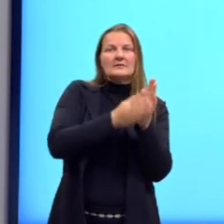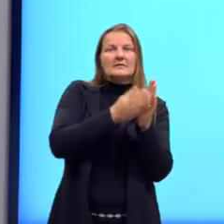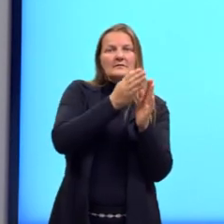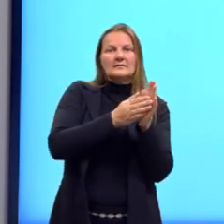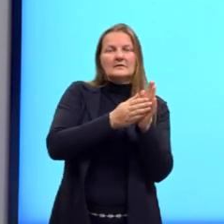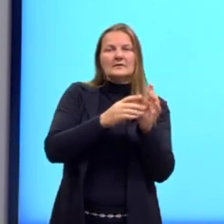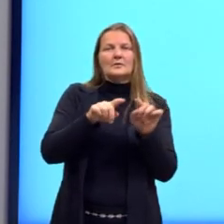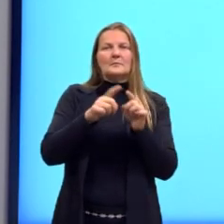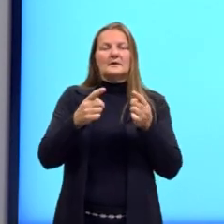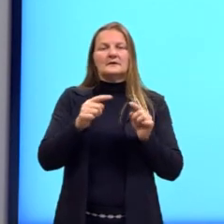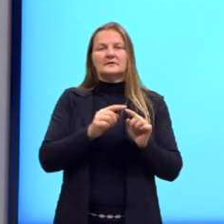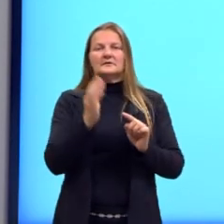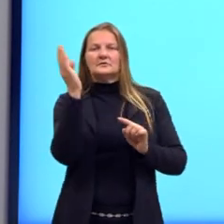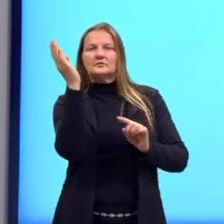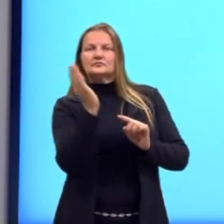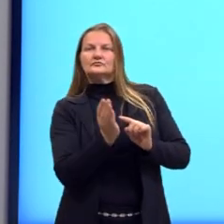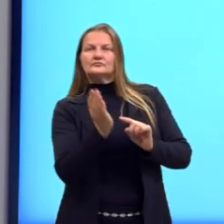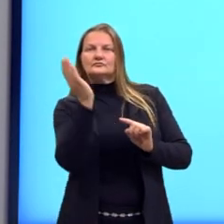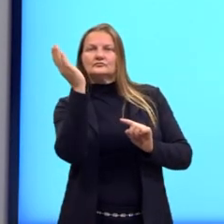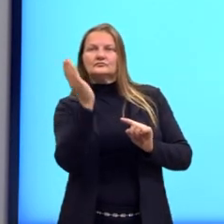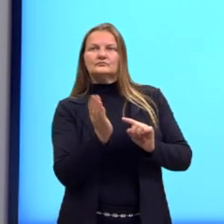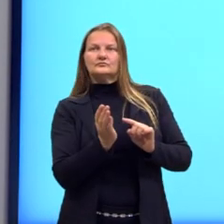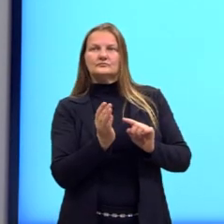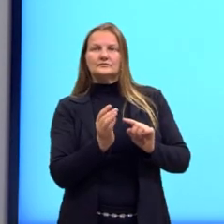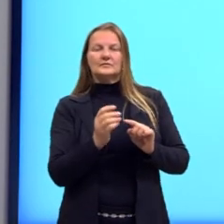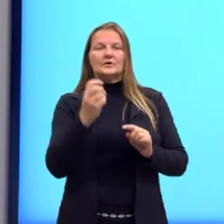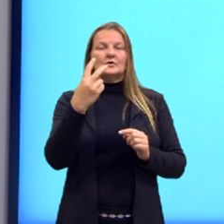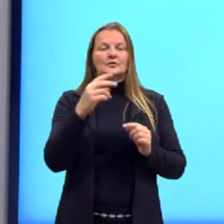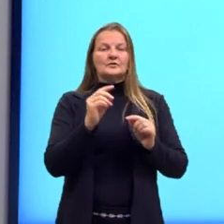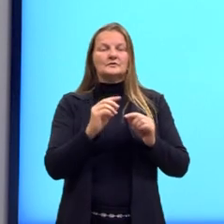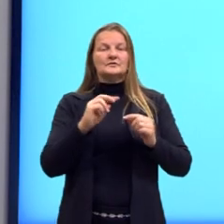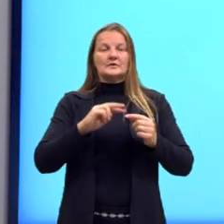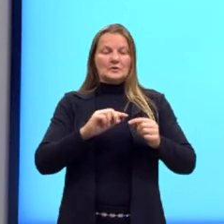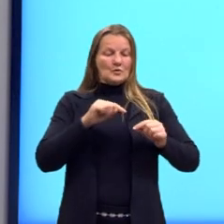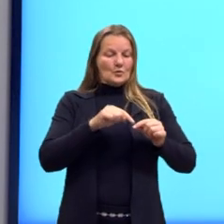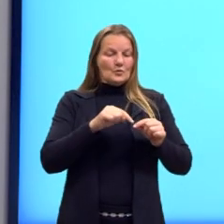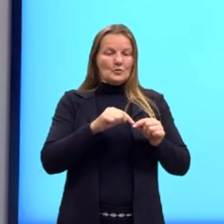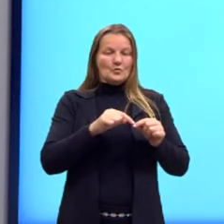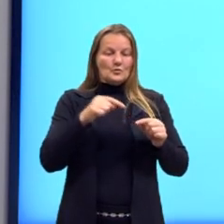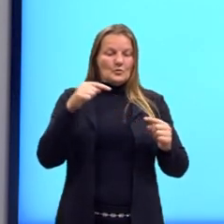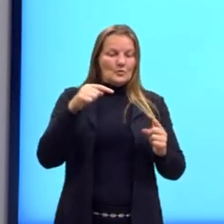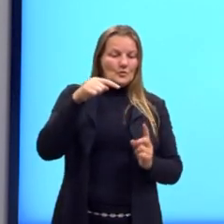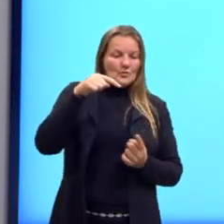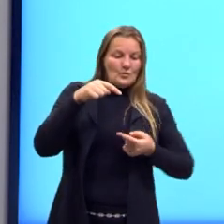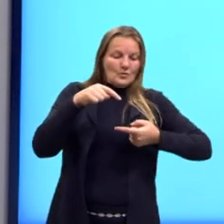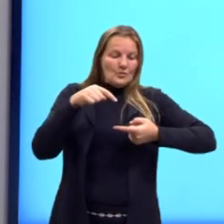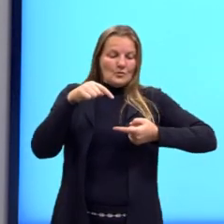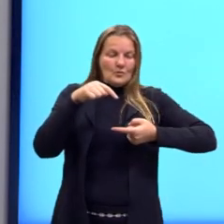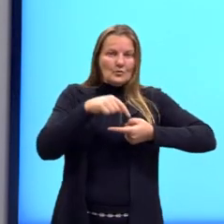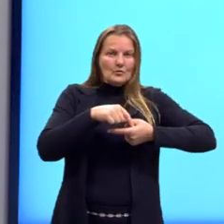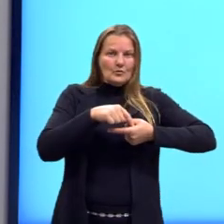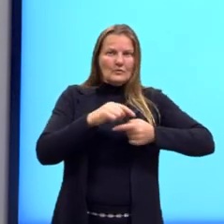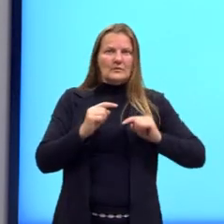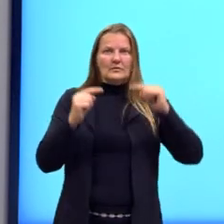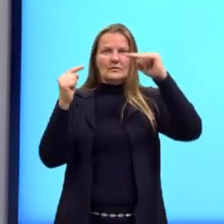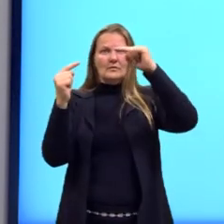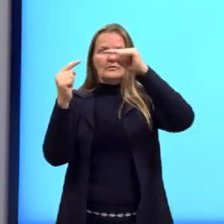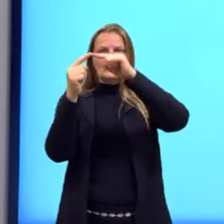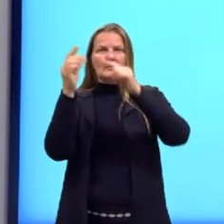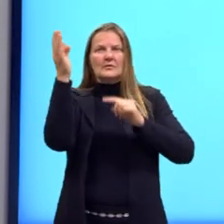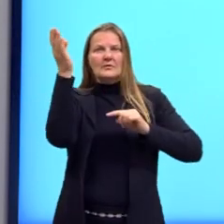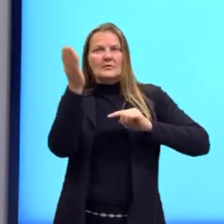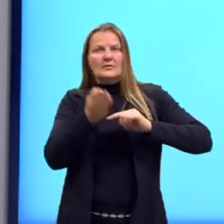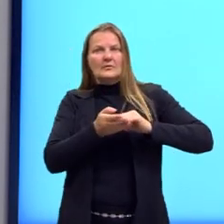Nós ligamos vértices que de certa forma estão opostos então esses vértices formam um